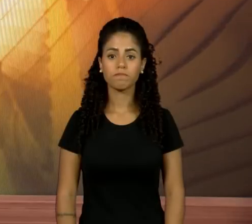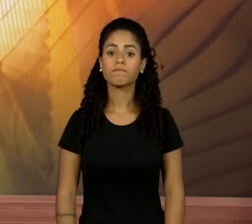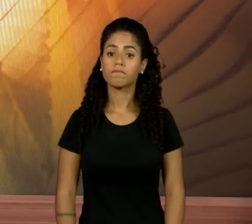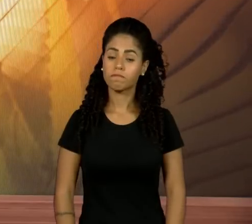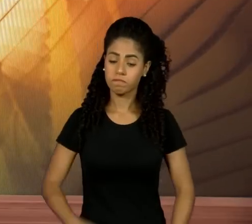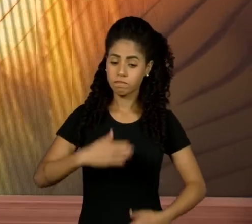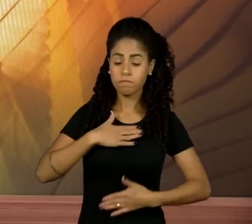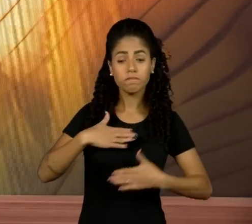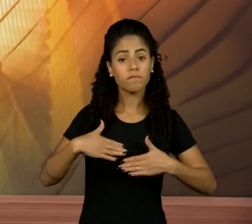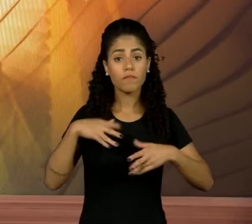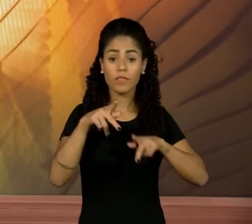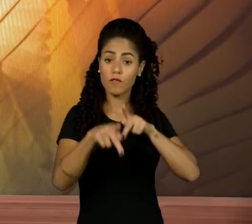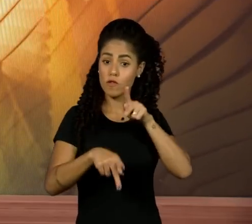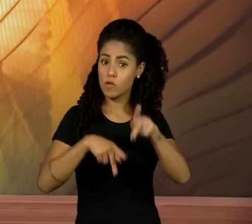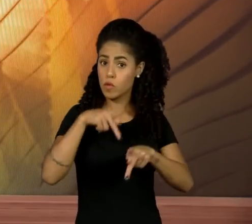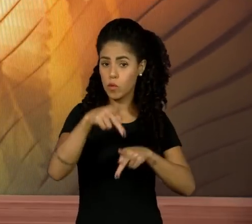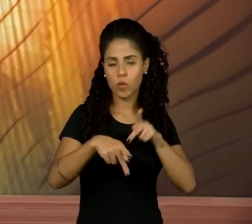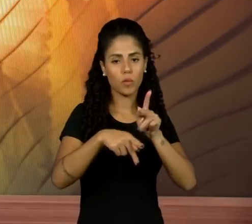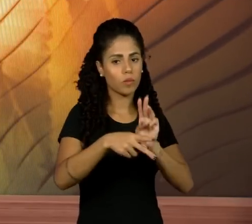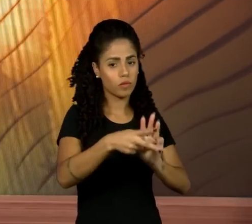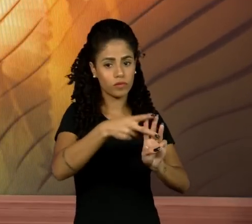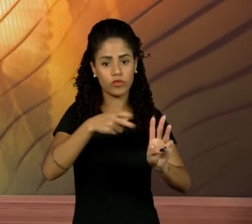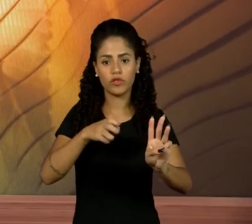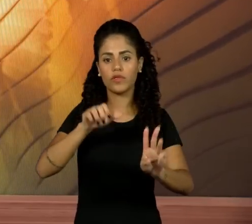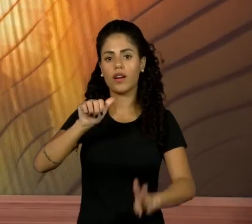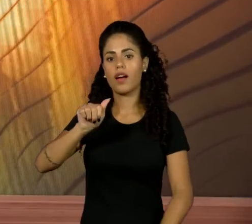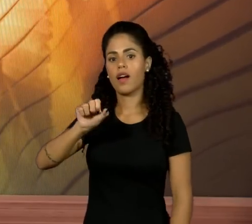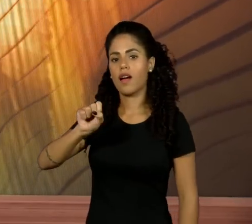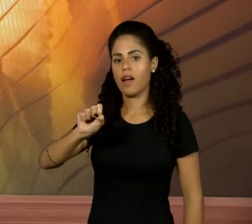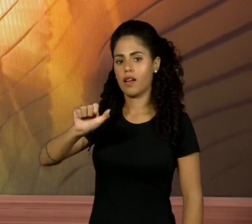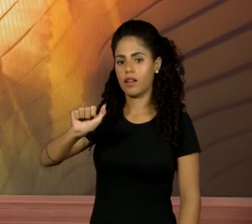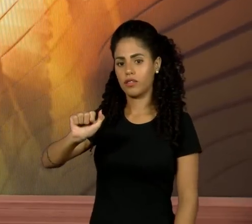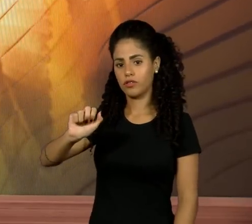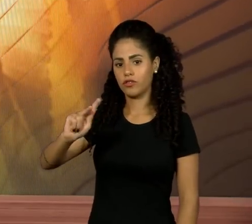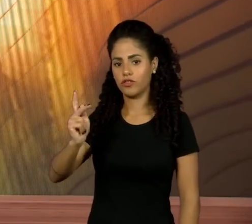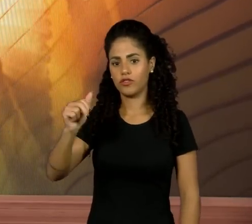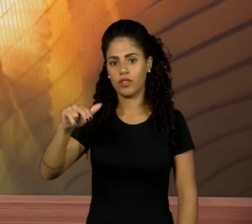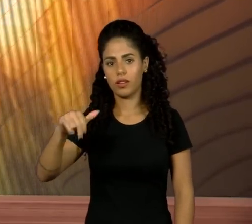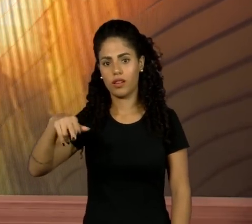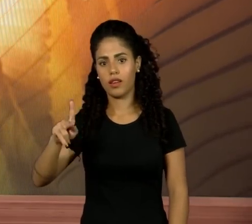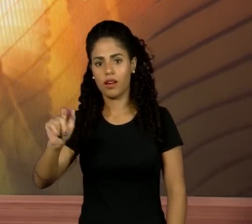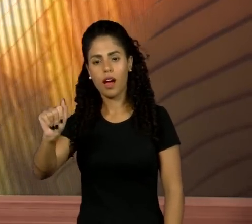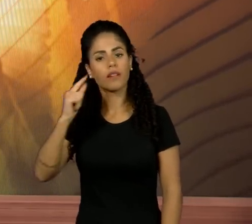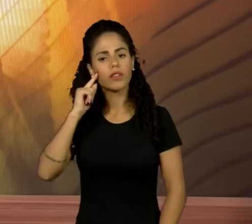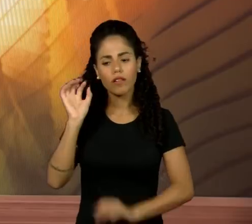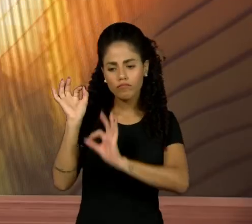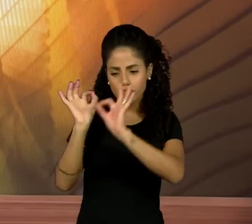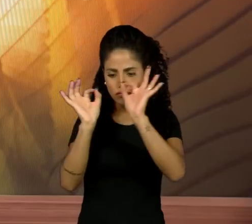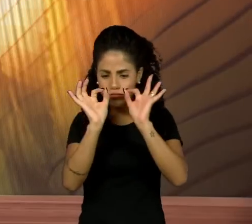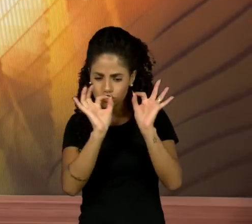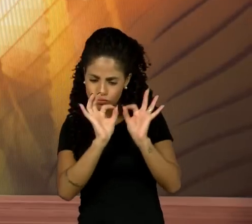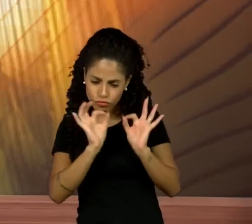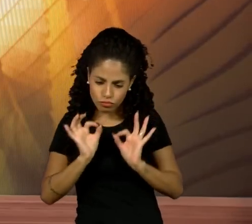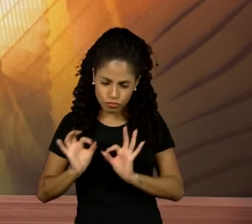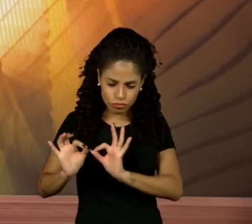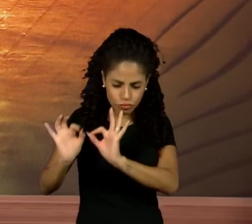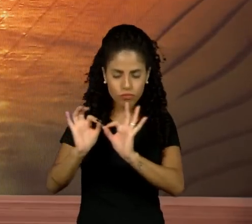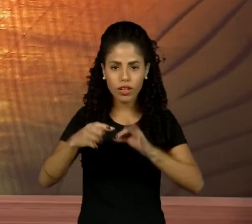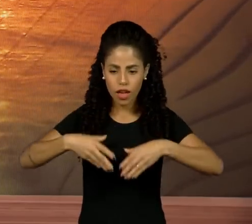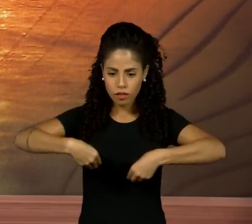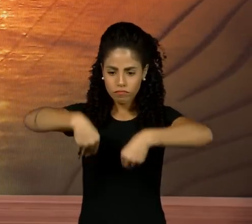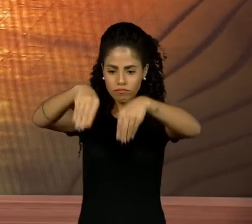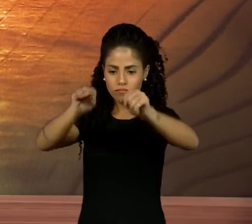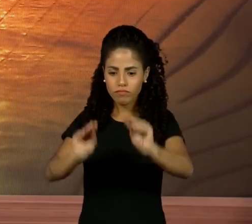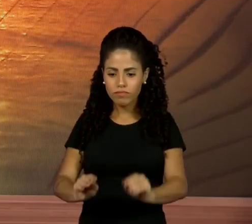trajes do povo indígena Axaninca são fruto de um cuidadoso trabalho artesanal. Cada pedaço do tecido